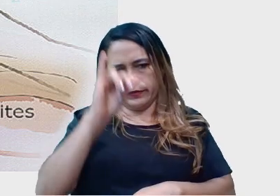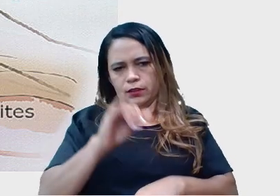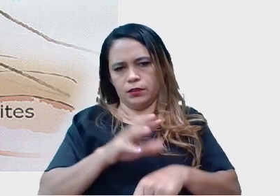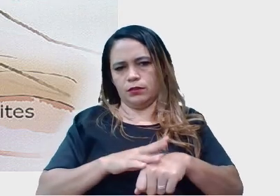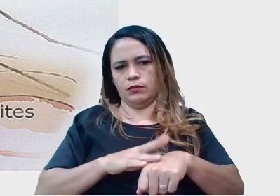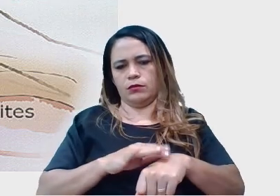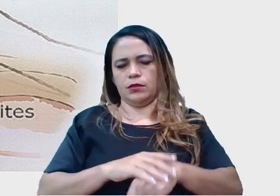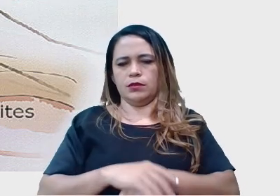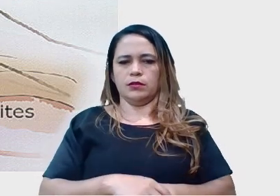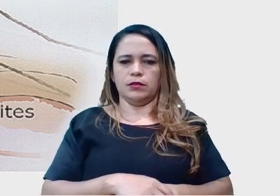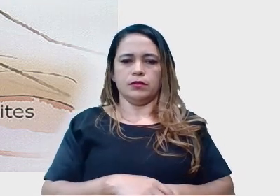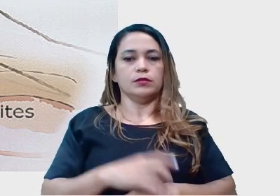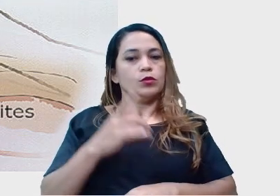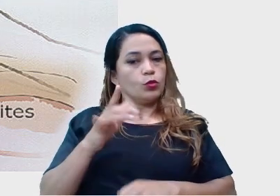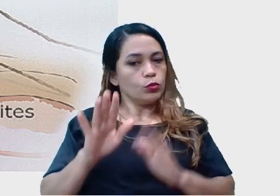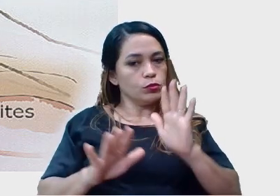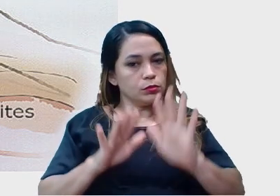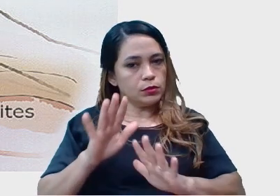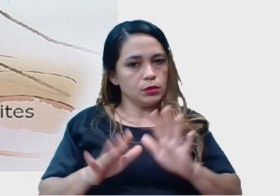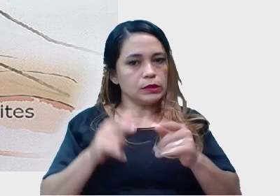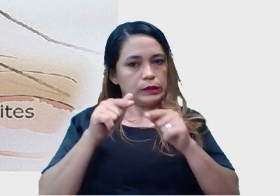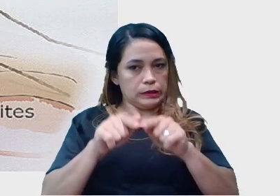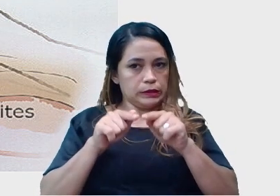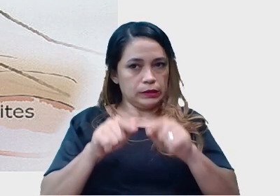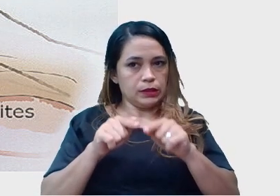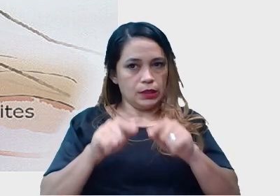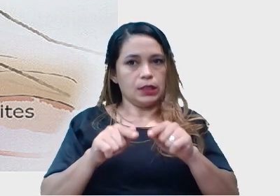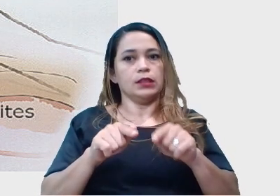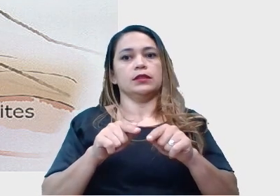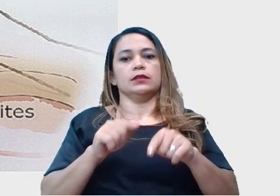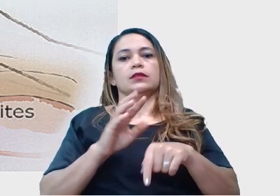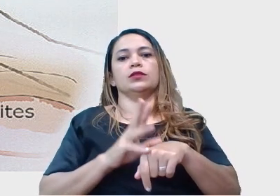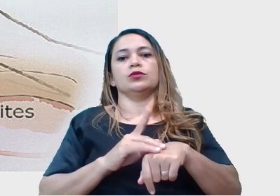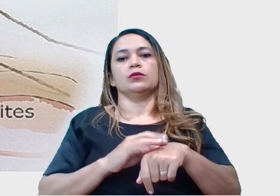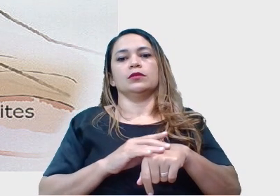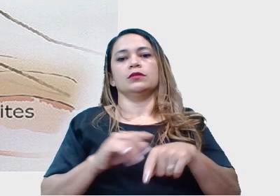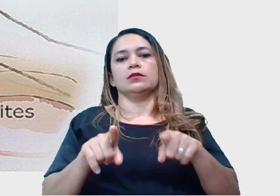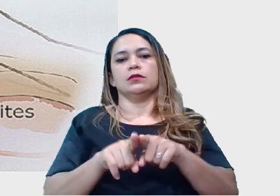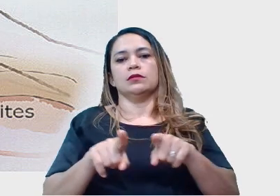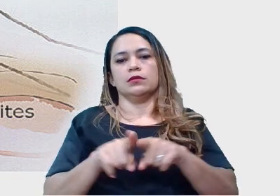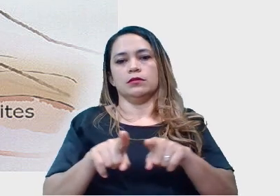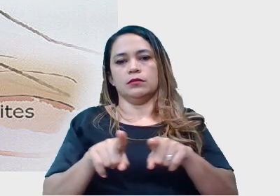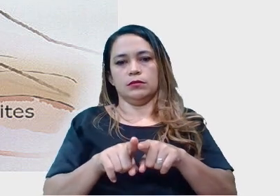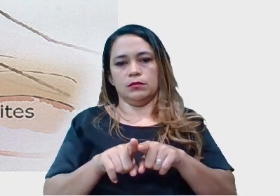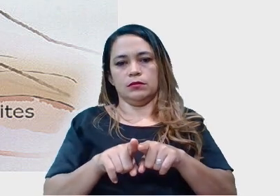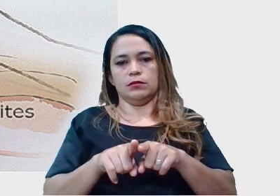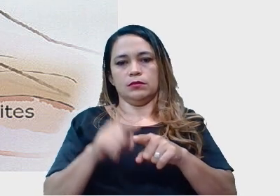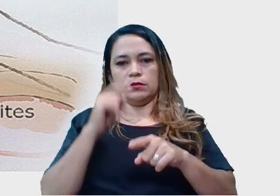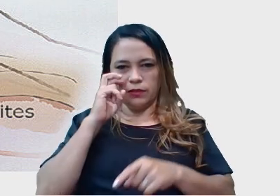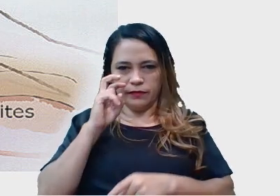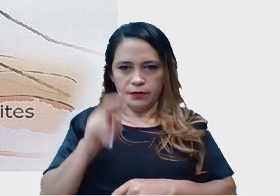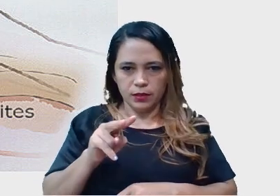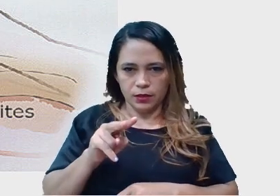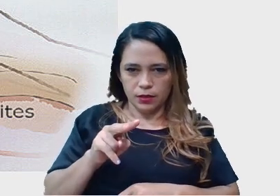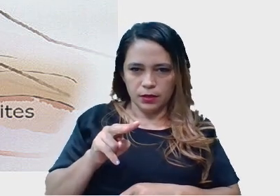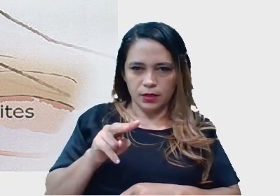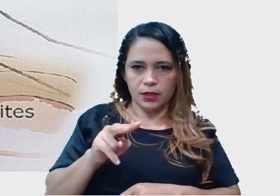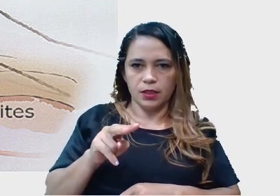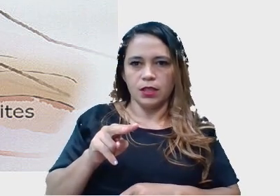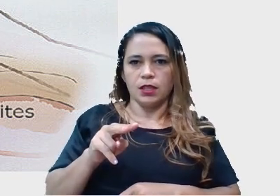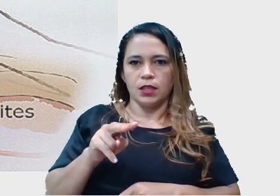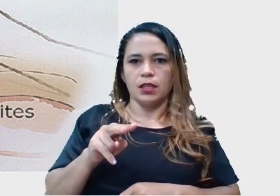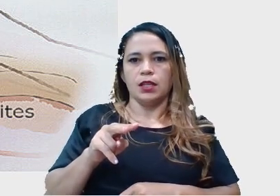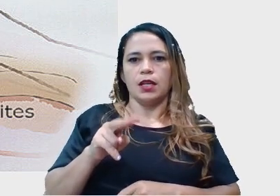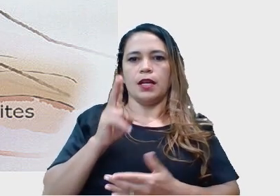doença. E vamos tomar cuidado que nessa doença, então, esse mosquitinho, então, que é o mosquito prego, ó, esse mosquito que você está vendo aqui, ele é o